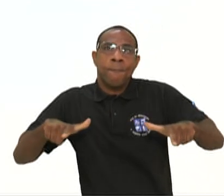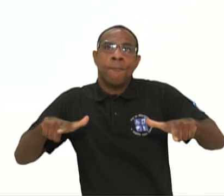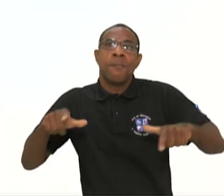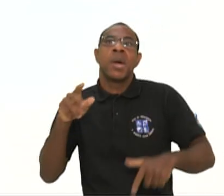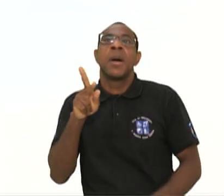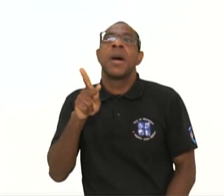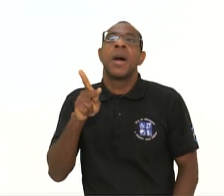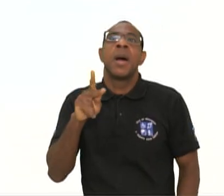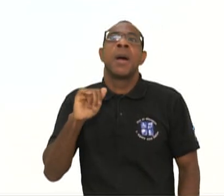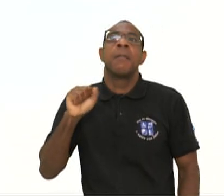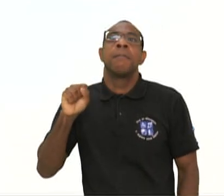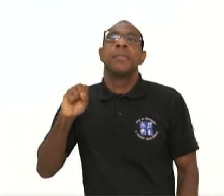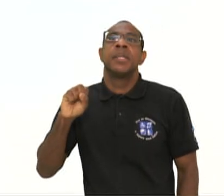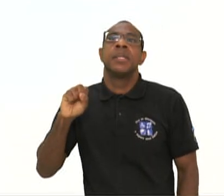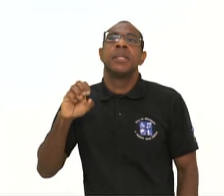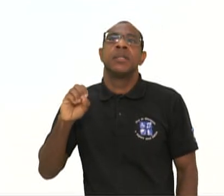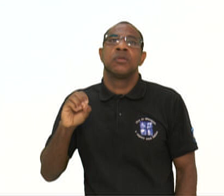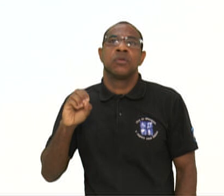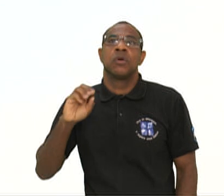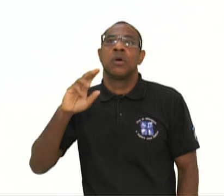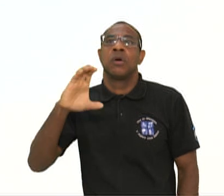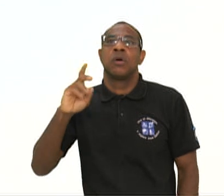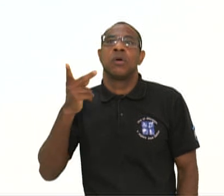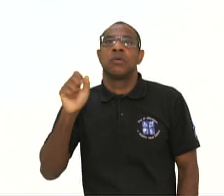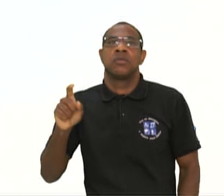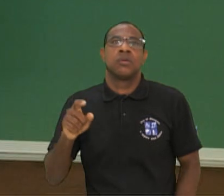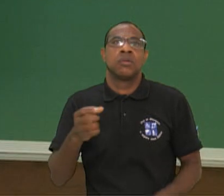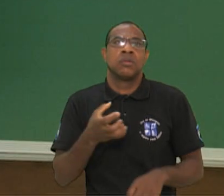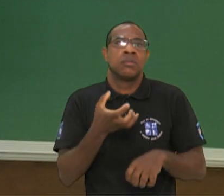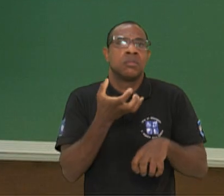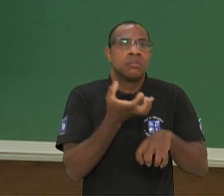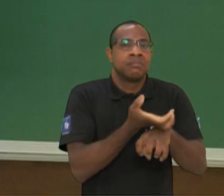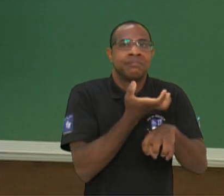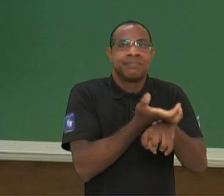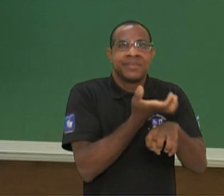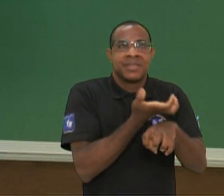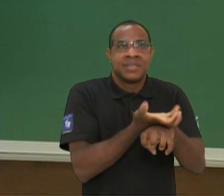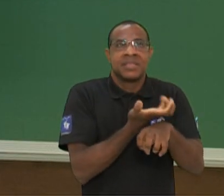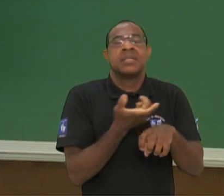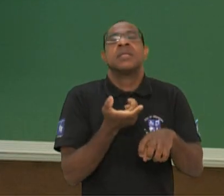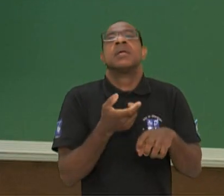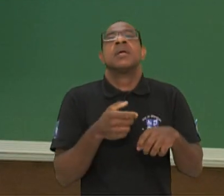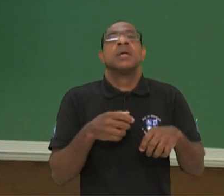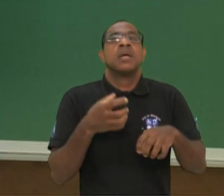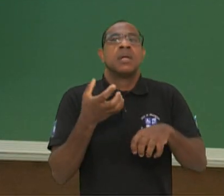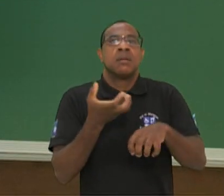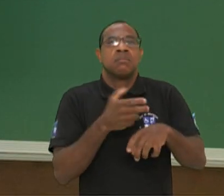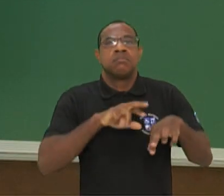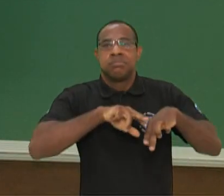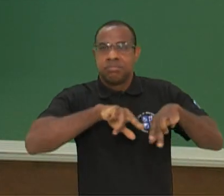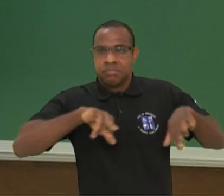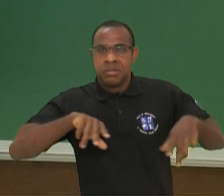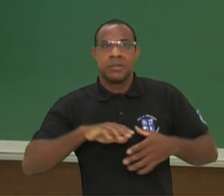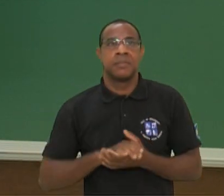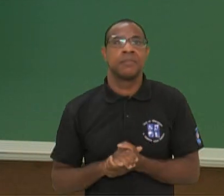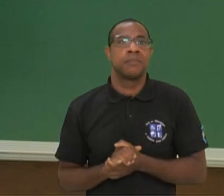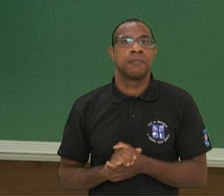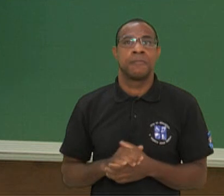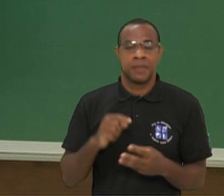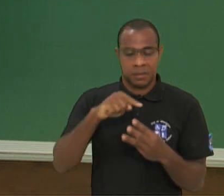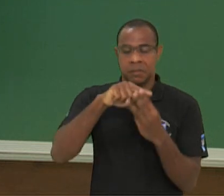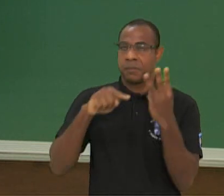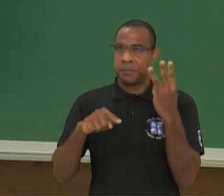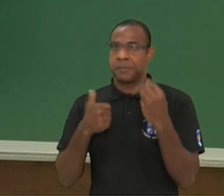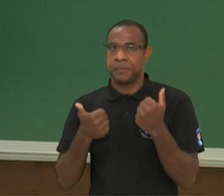Então, saibro, grama ou piso. A raquete. Essa aqui é uma das